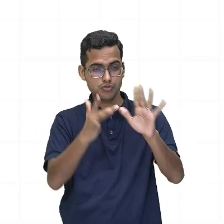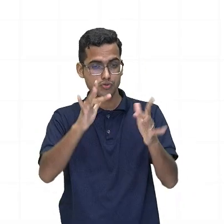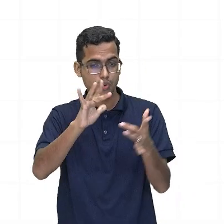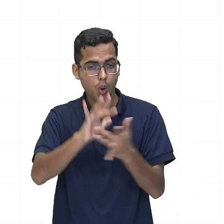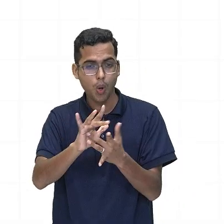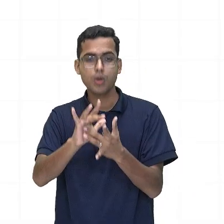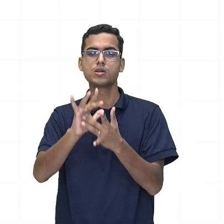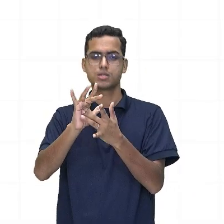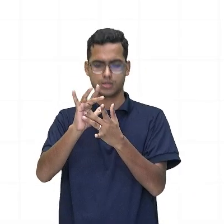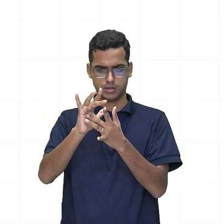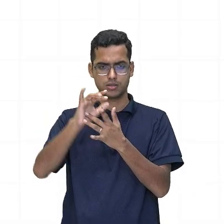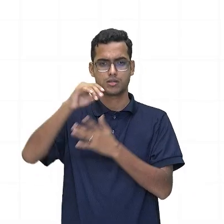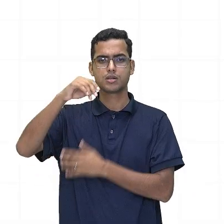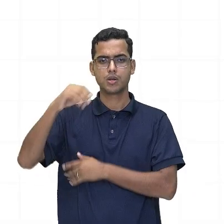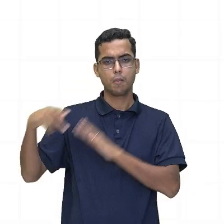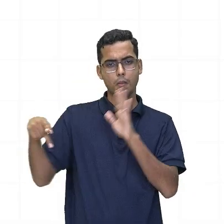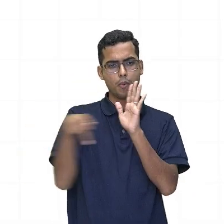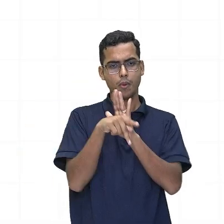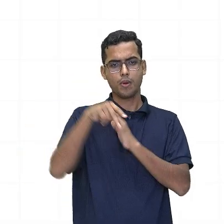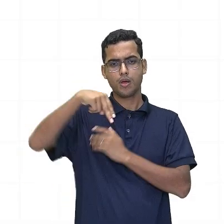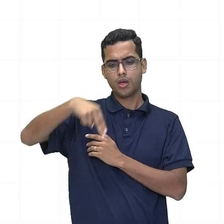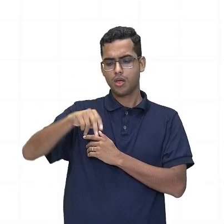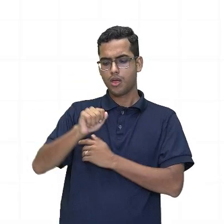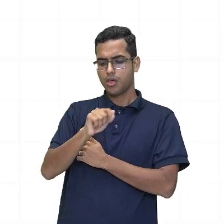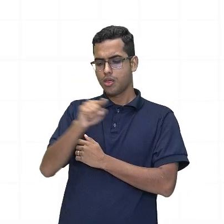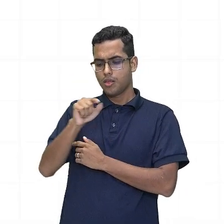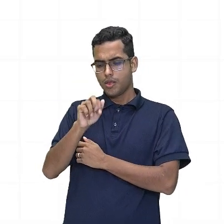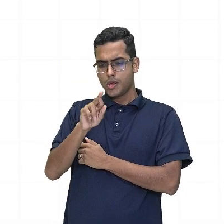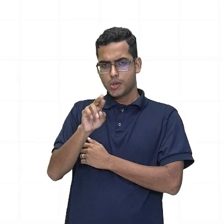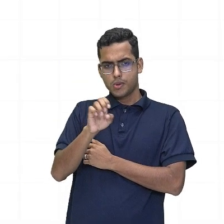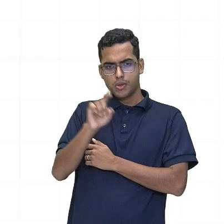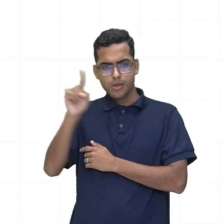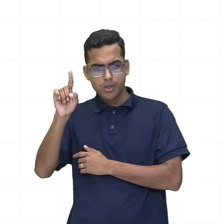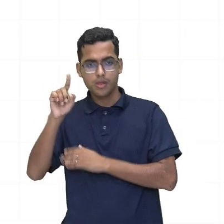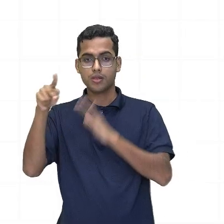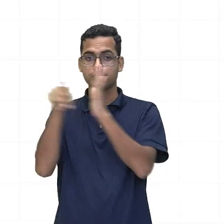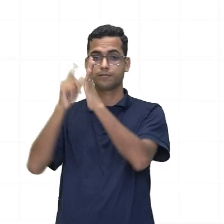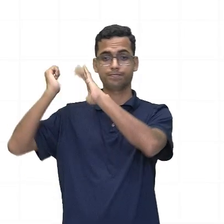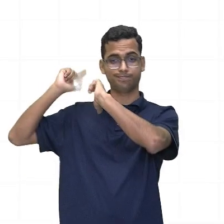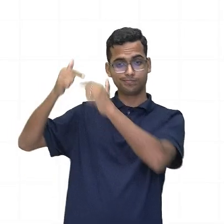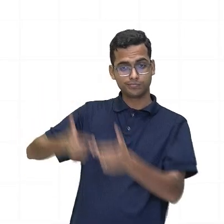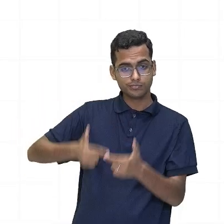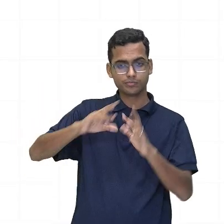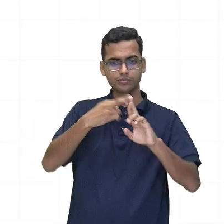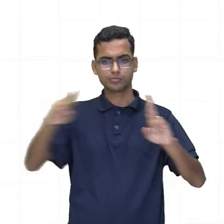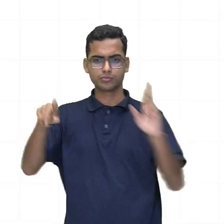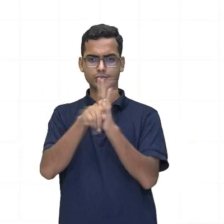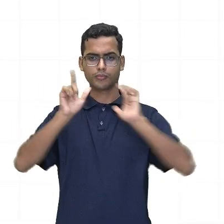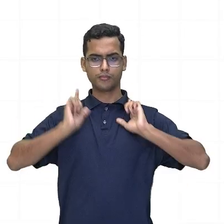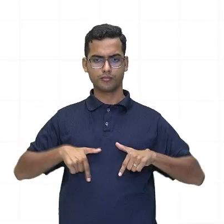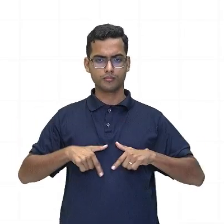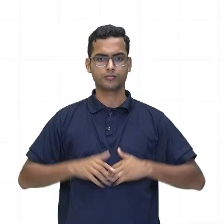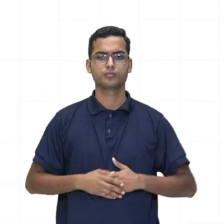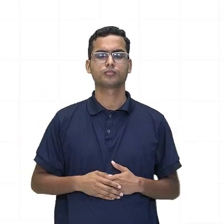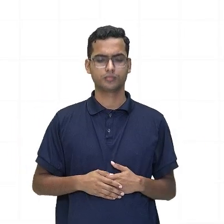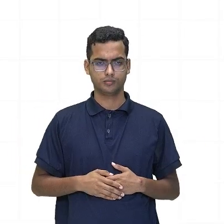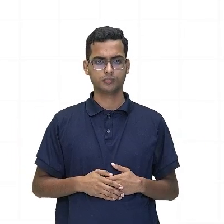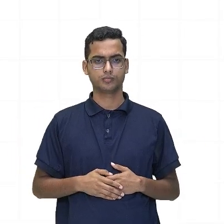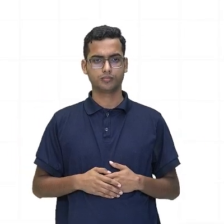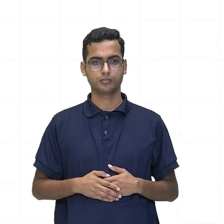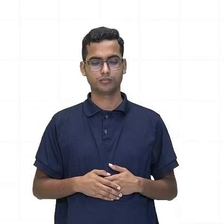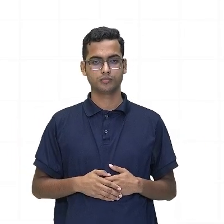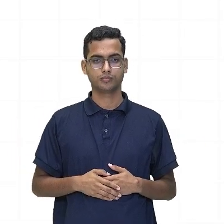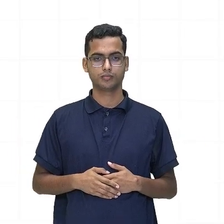das tradições e da religião de Israel. Continuando. É no próprio Jesus